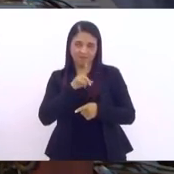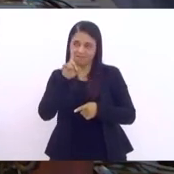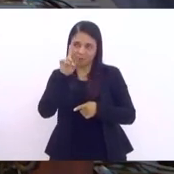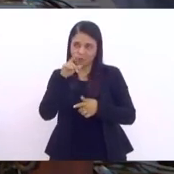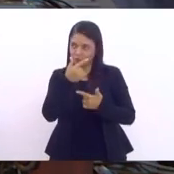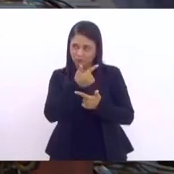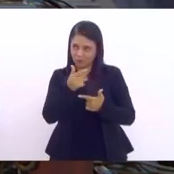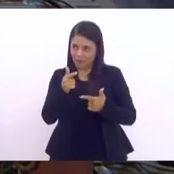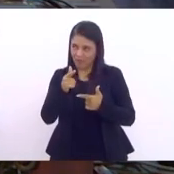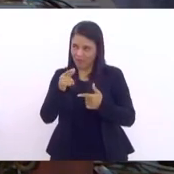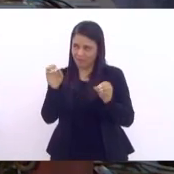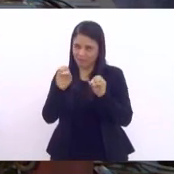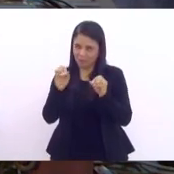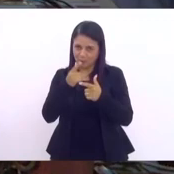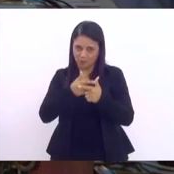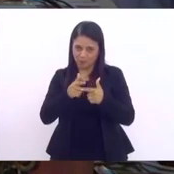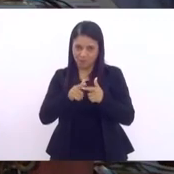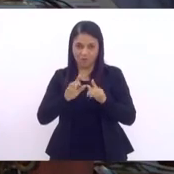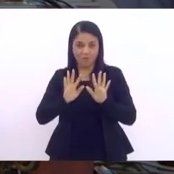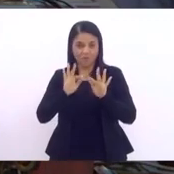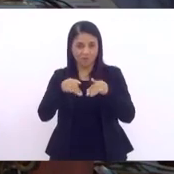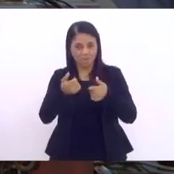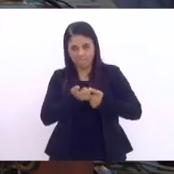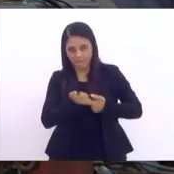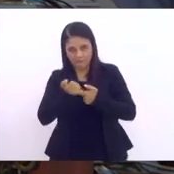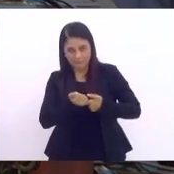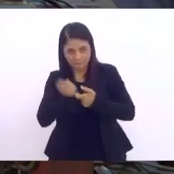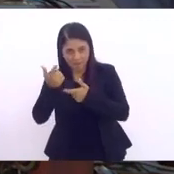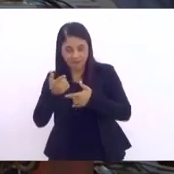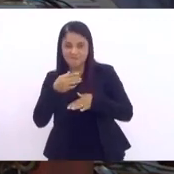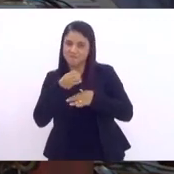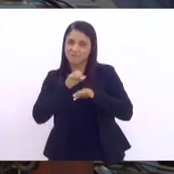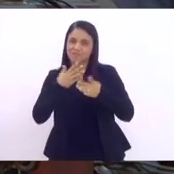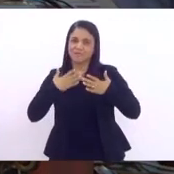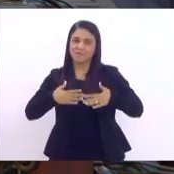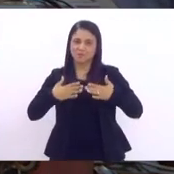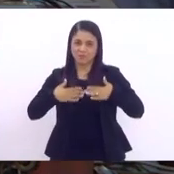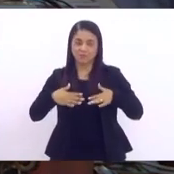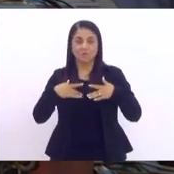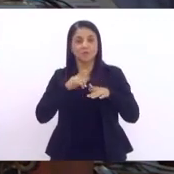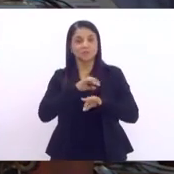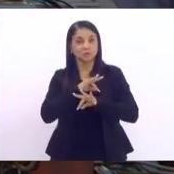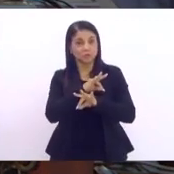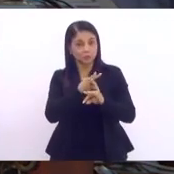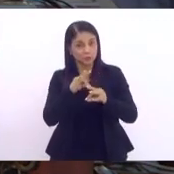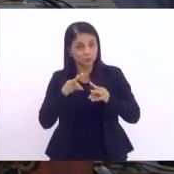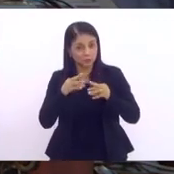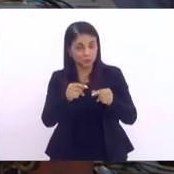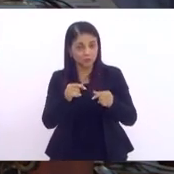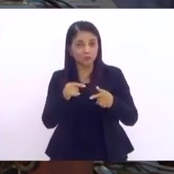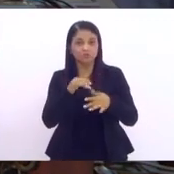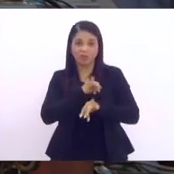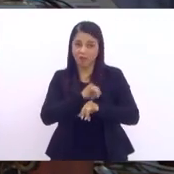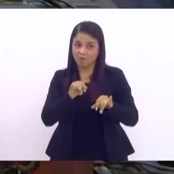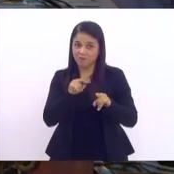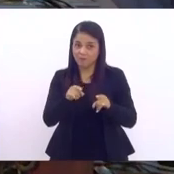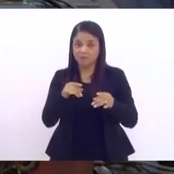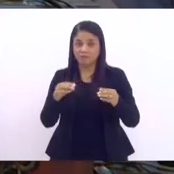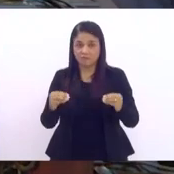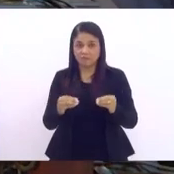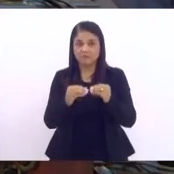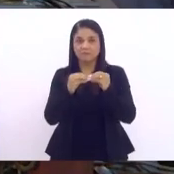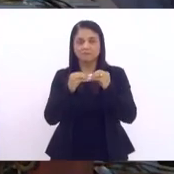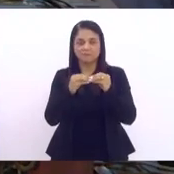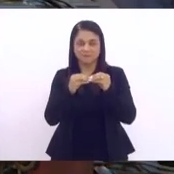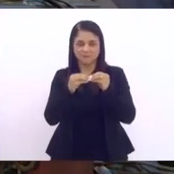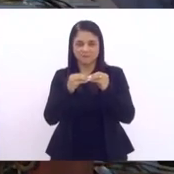com tranquilidade, mas que possamos estar de sobreaviso para uma eventual sessão extraordinária, apenas se houver